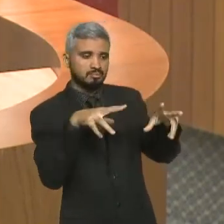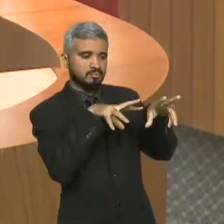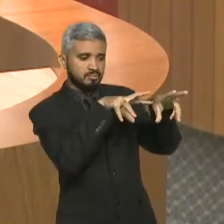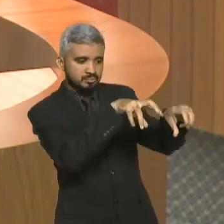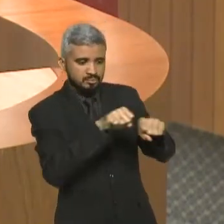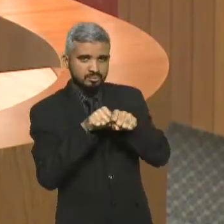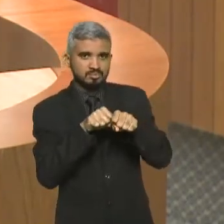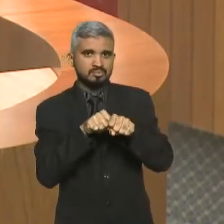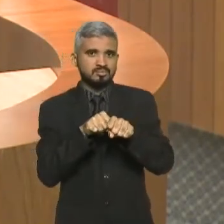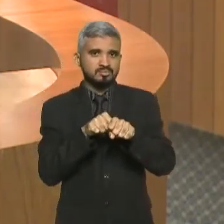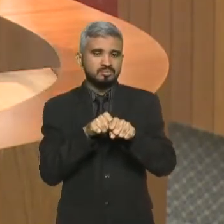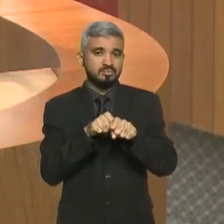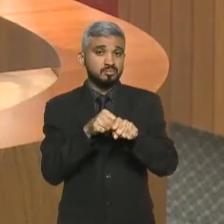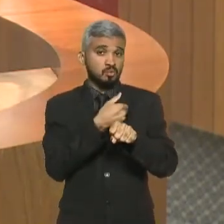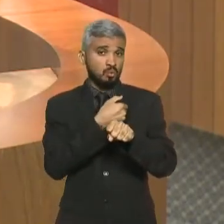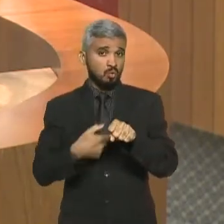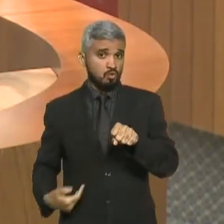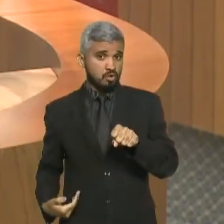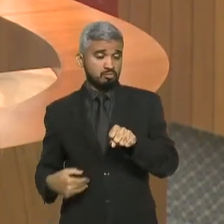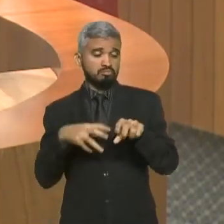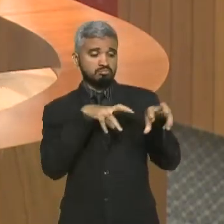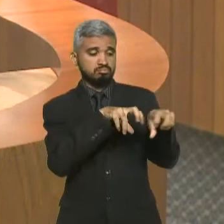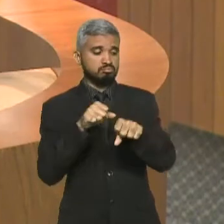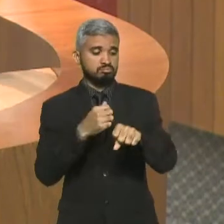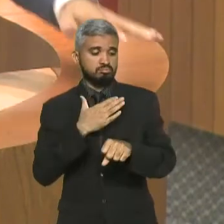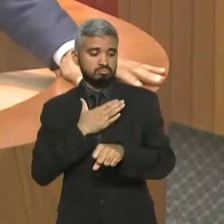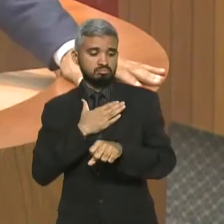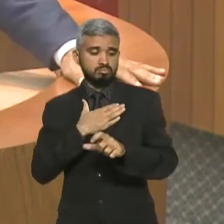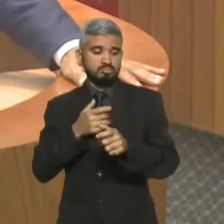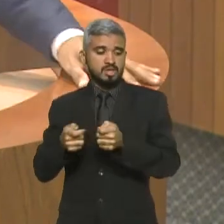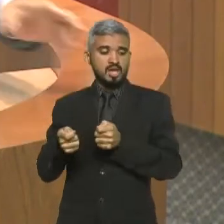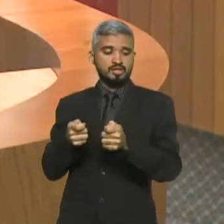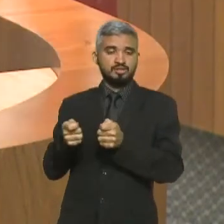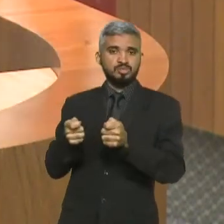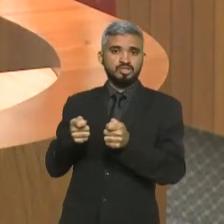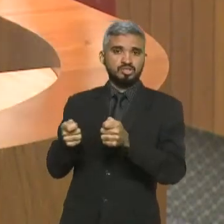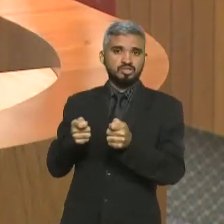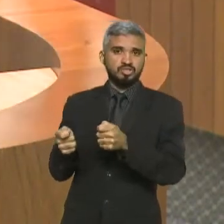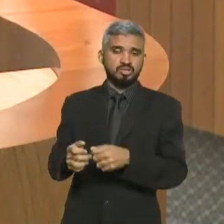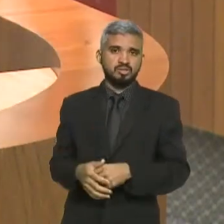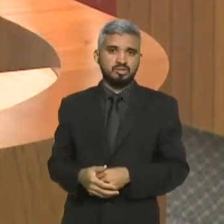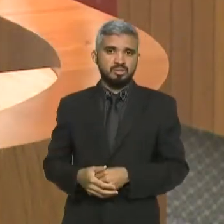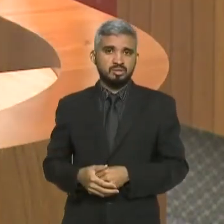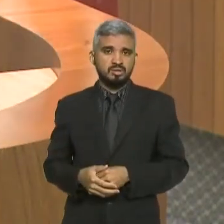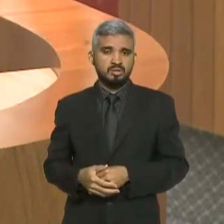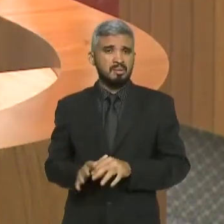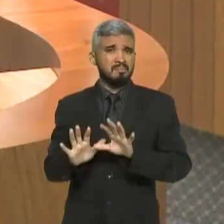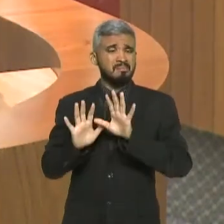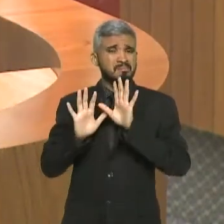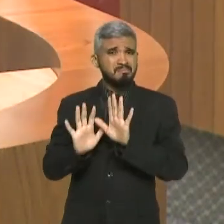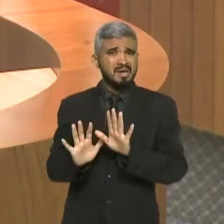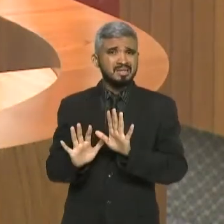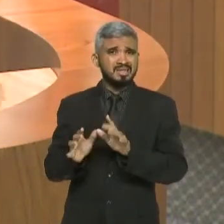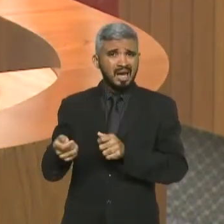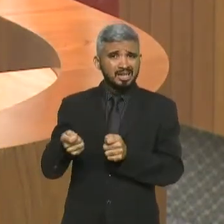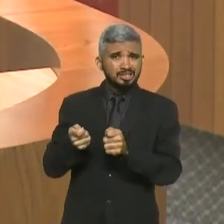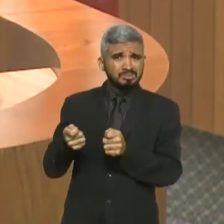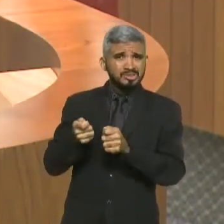Tomaram os bens da empresa. Dizendo o quê? Nós vamos administrar. Mas,